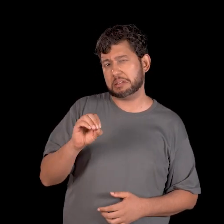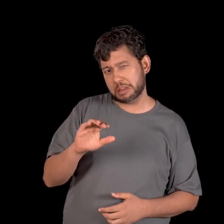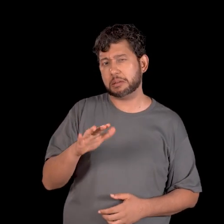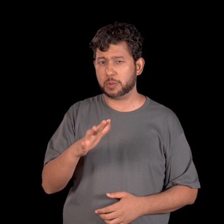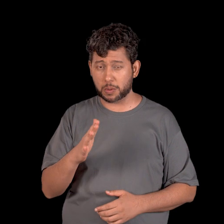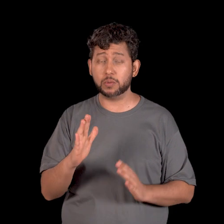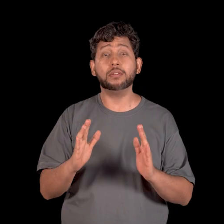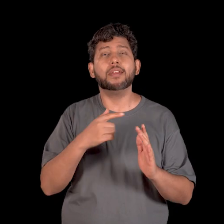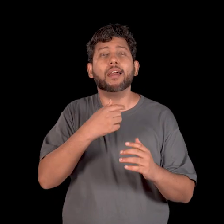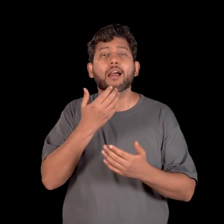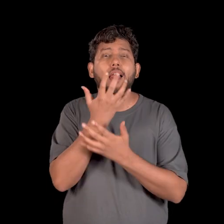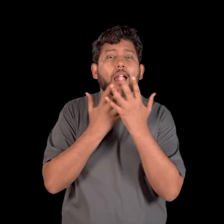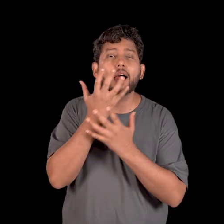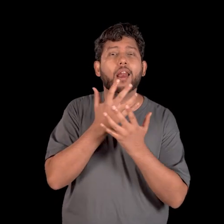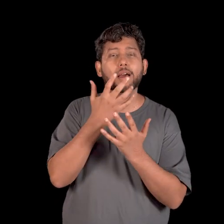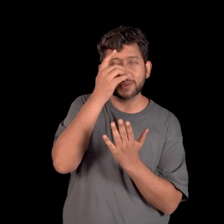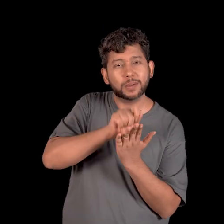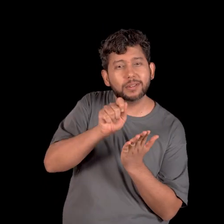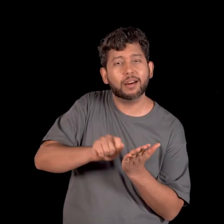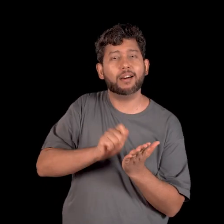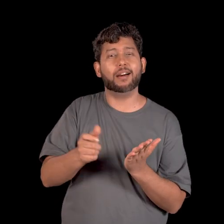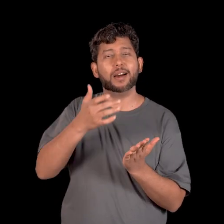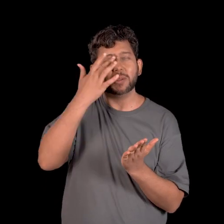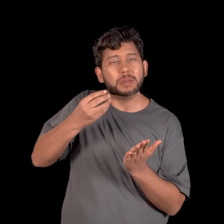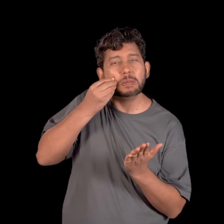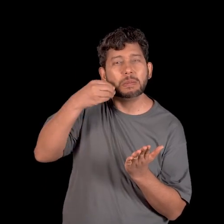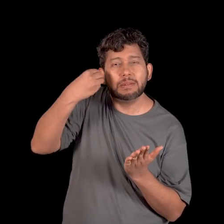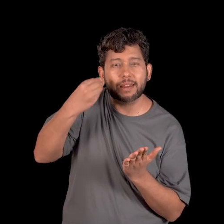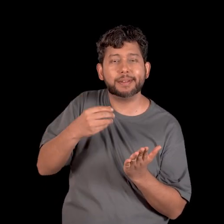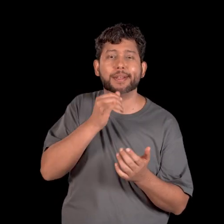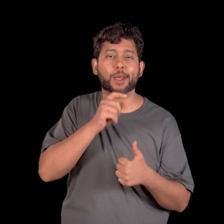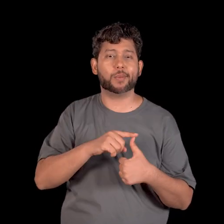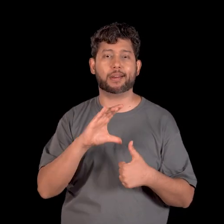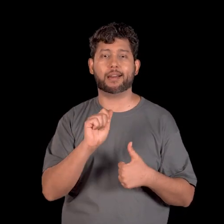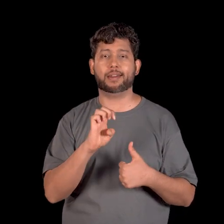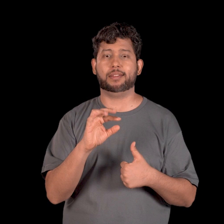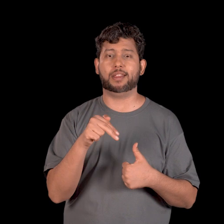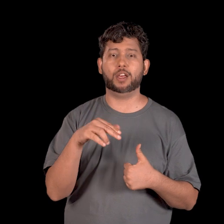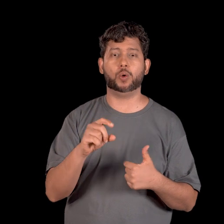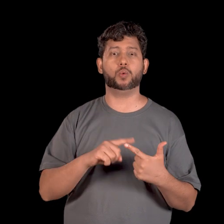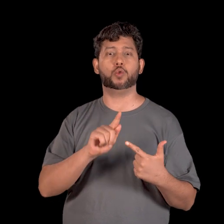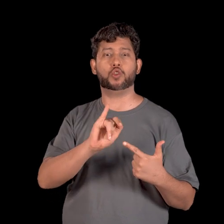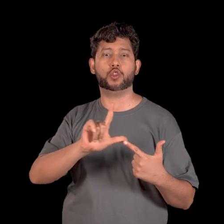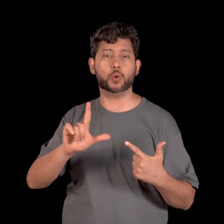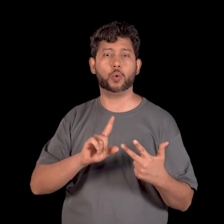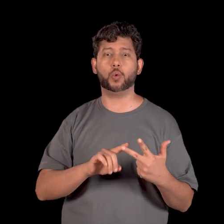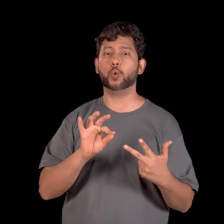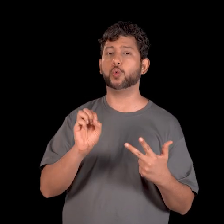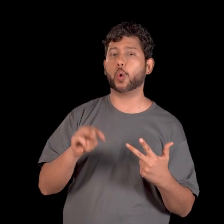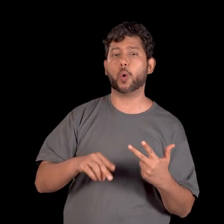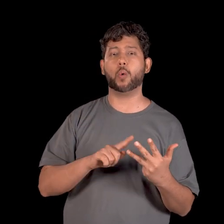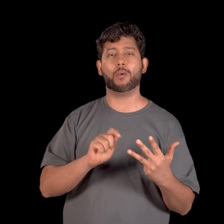de 1960, do qual participaram cantores e compositores, críticos e experimentalistas, como Caetano